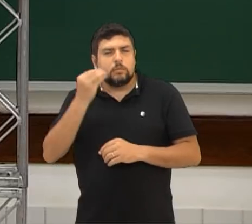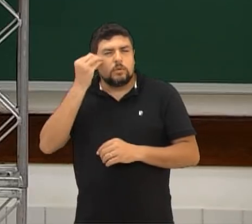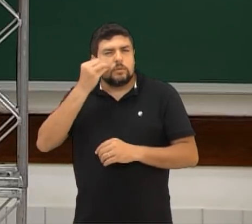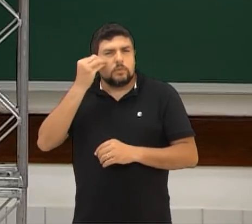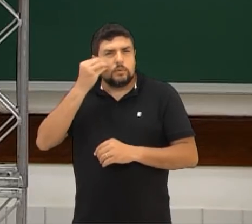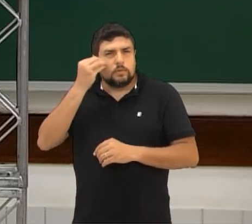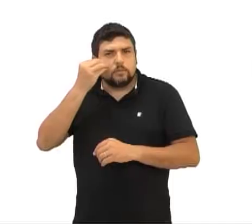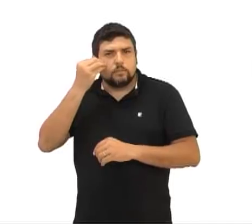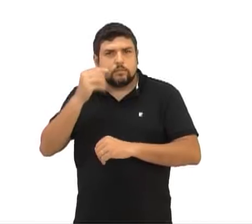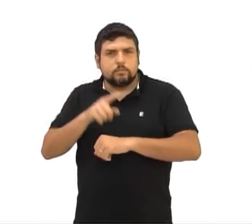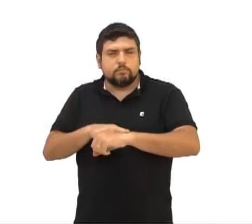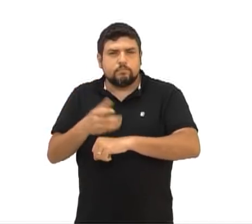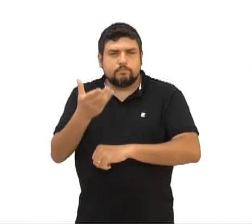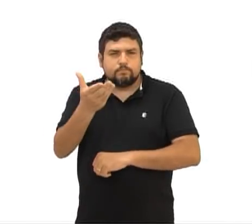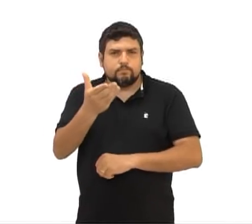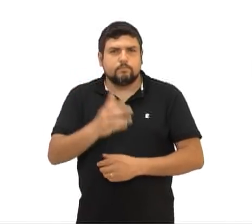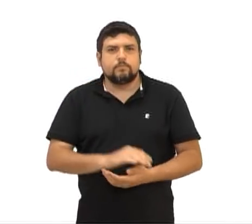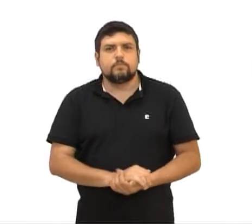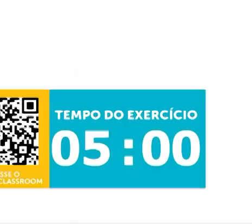resultado.